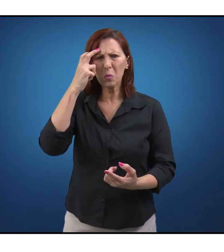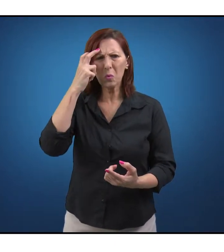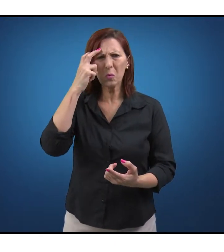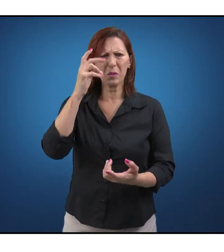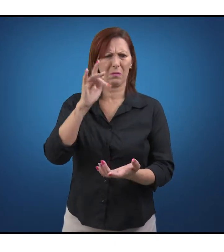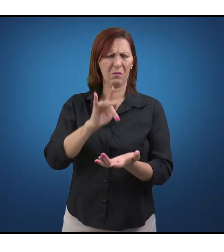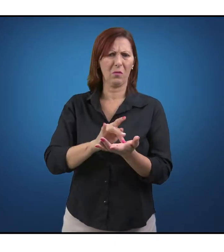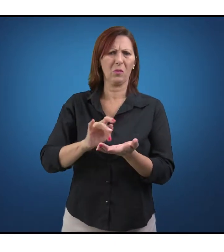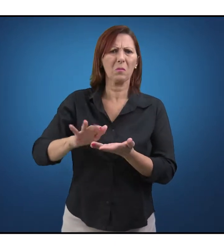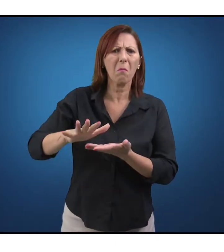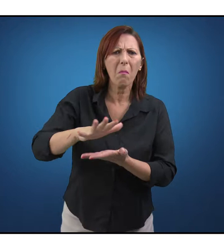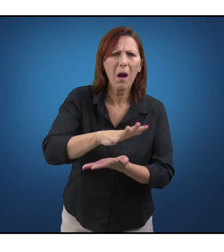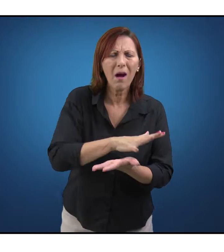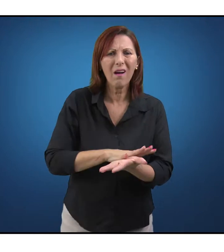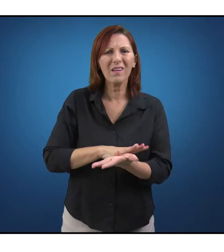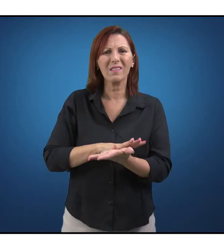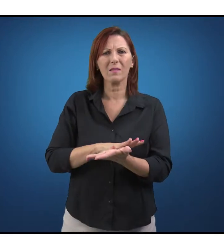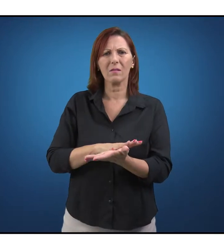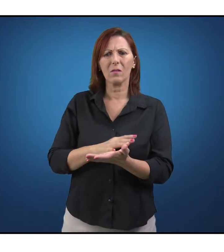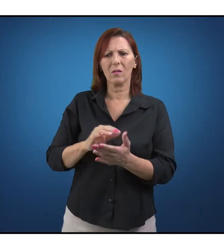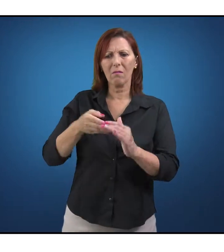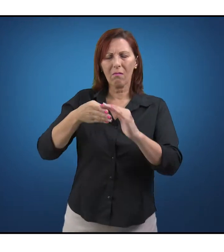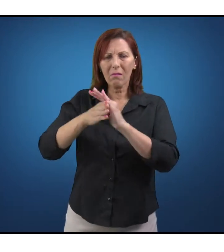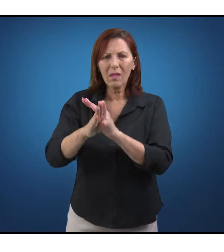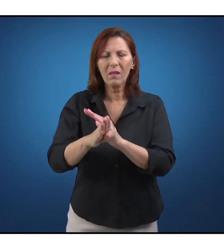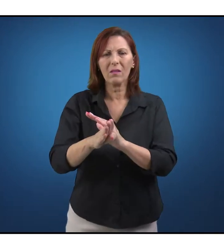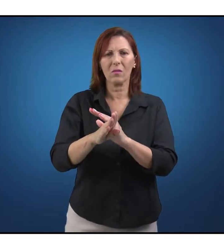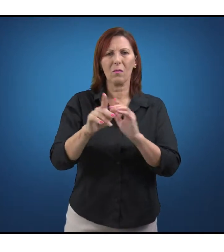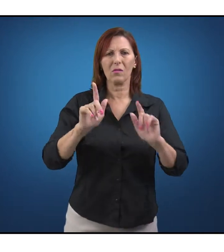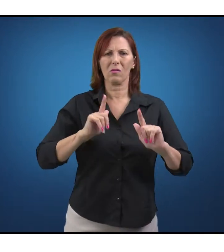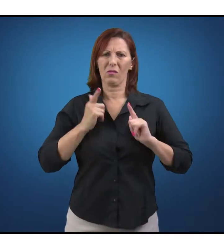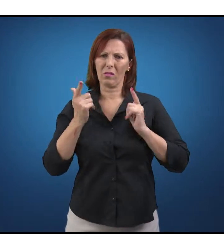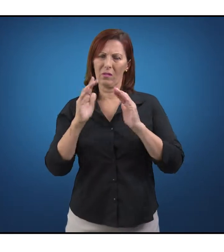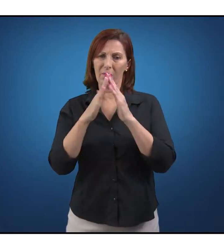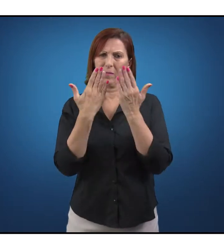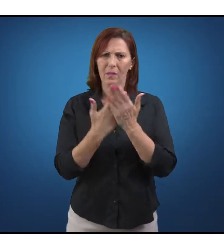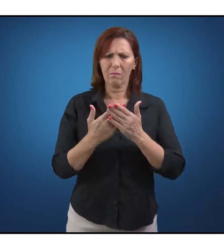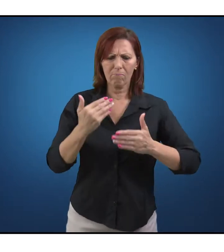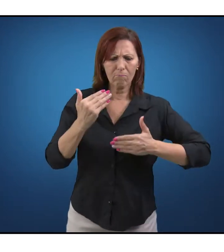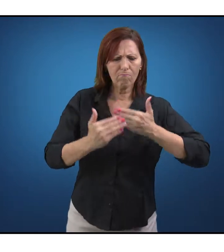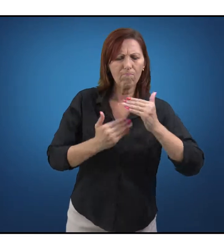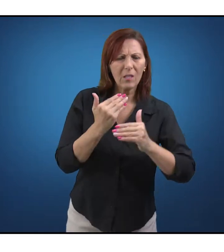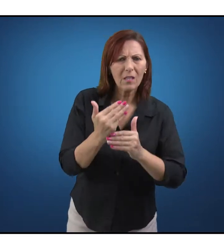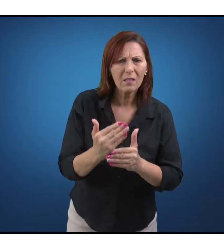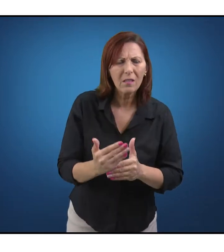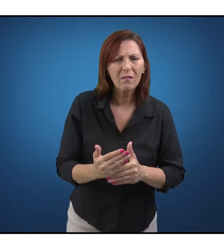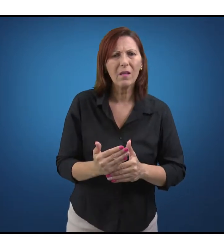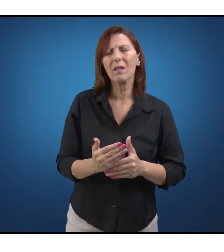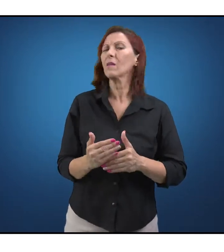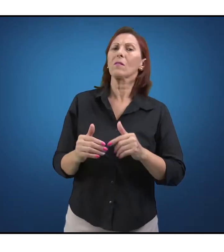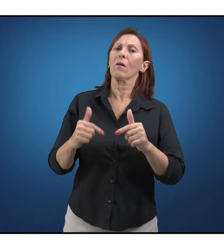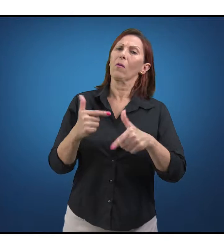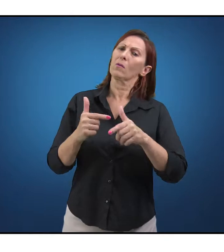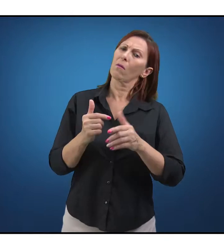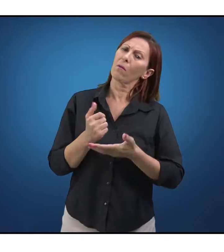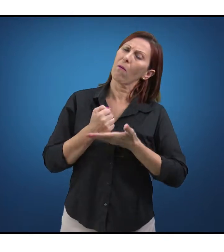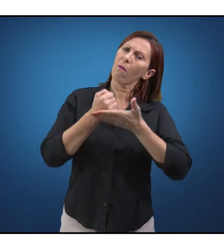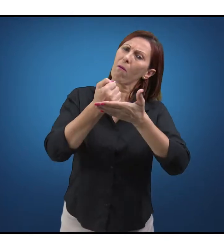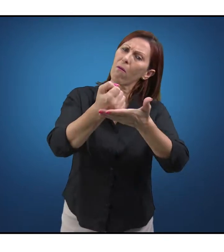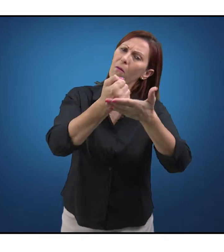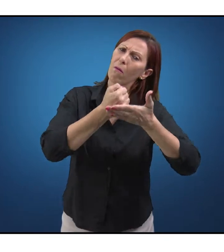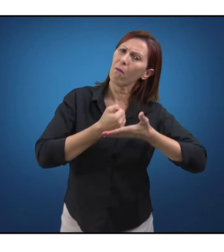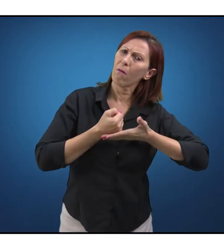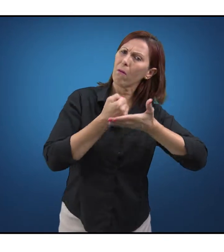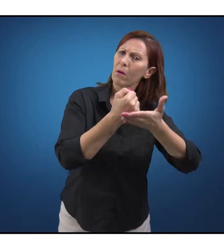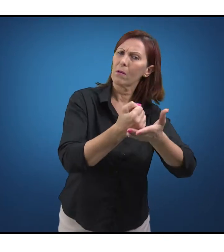quando eu estou dentro de uma gestão escolar, estou desempenhando essa função ou estou colaborando na equipe